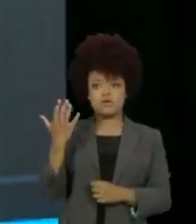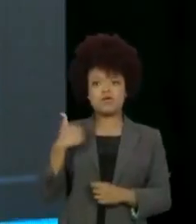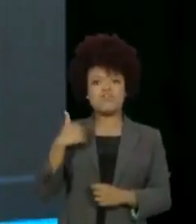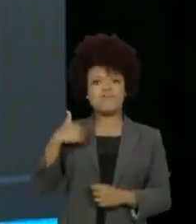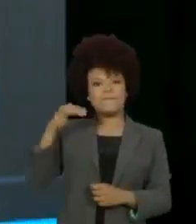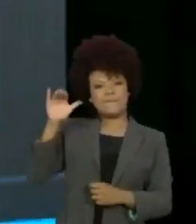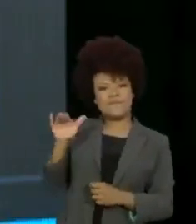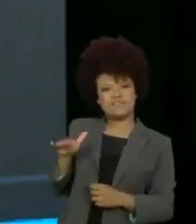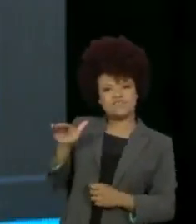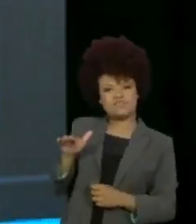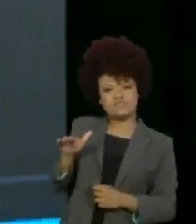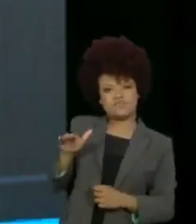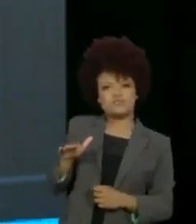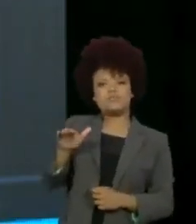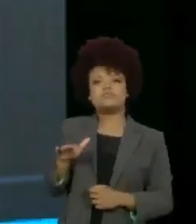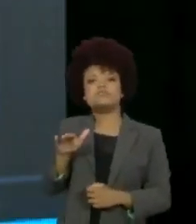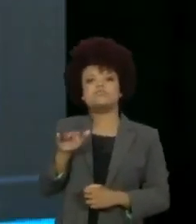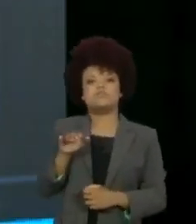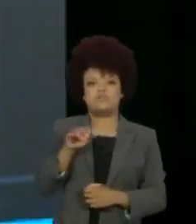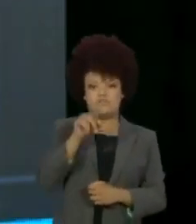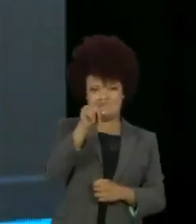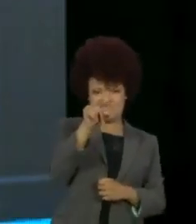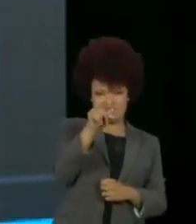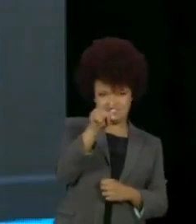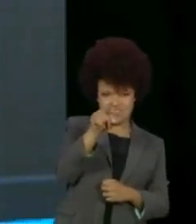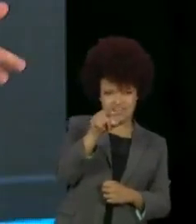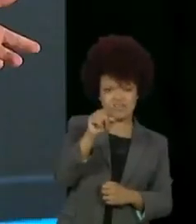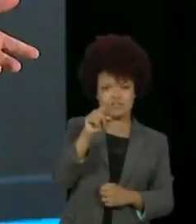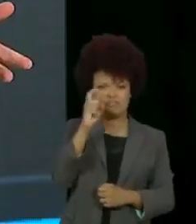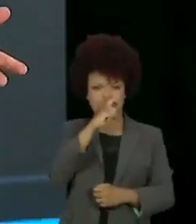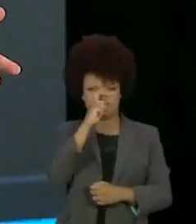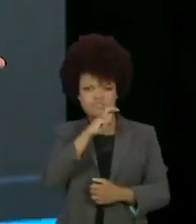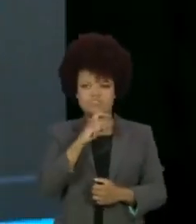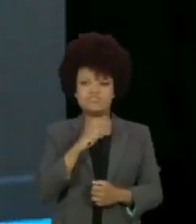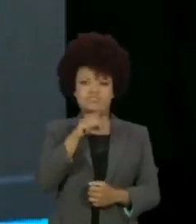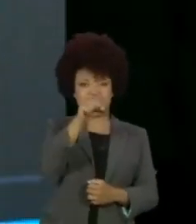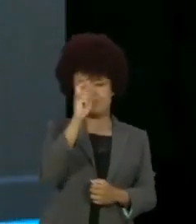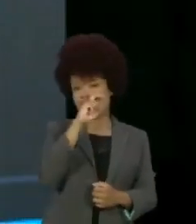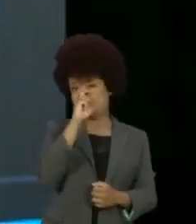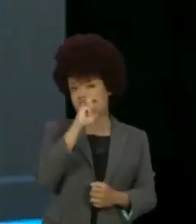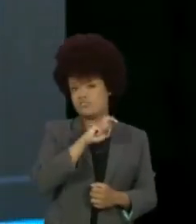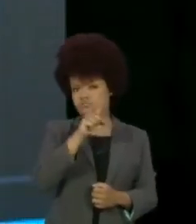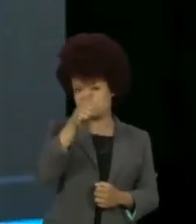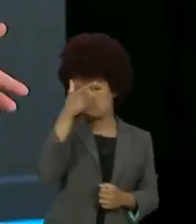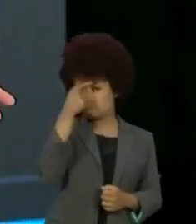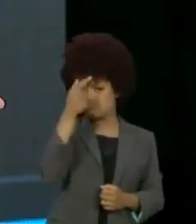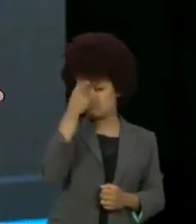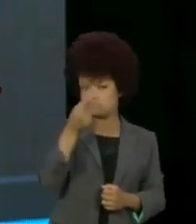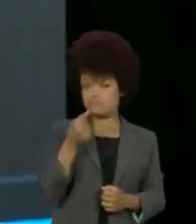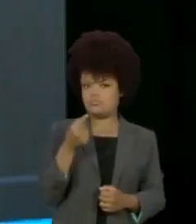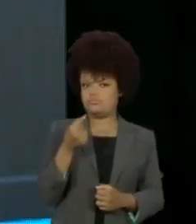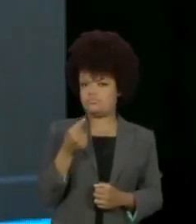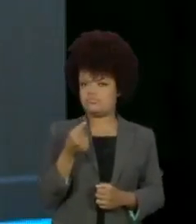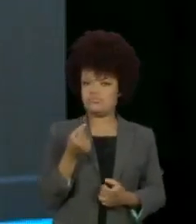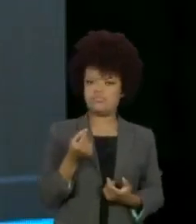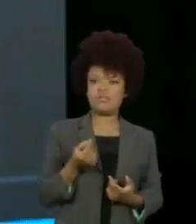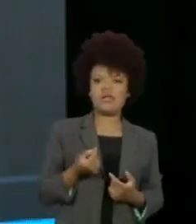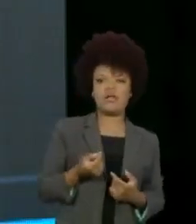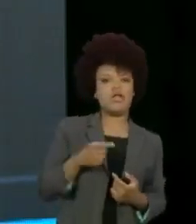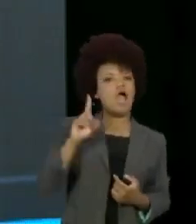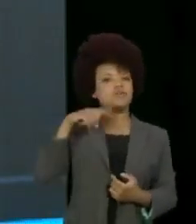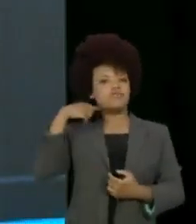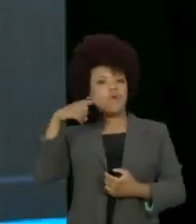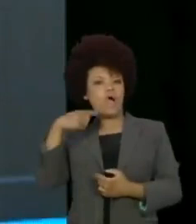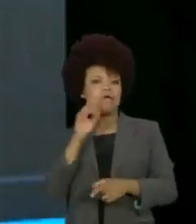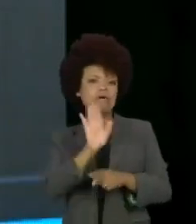né que eu tenho perna curta mas parece que é mentira hoje tá vindo de você né você manda Aliás o cara que se diz advogado da hora do Consumidor e não